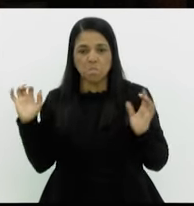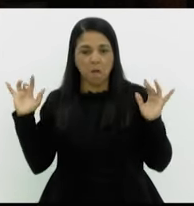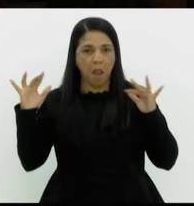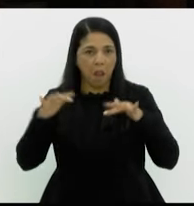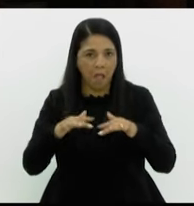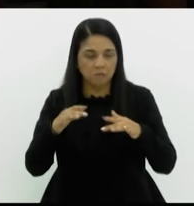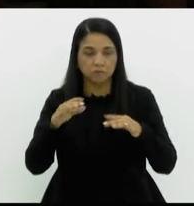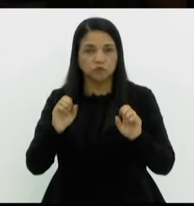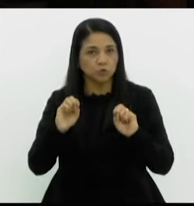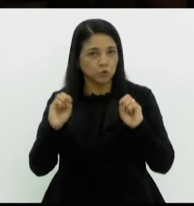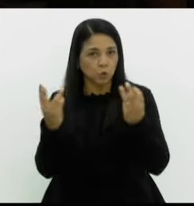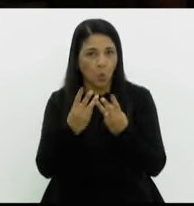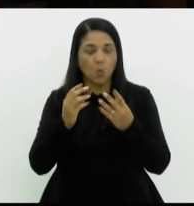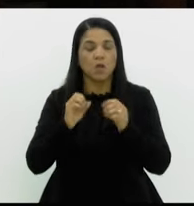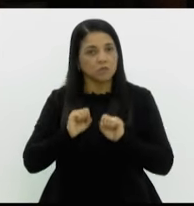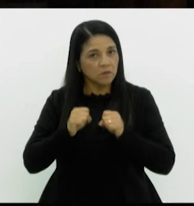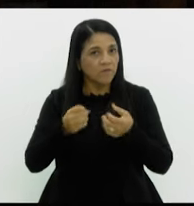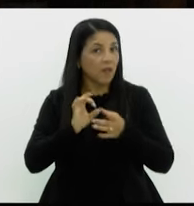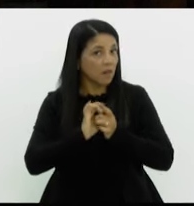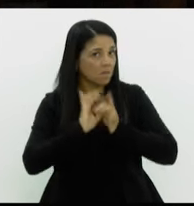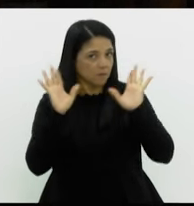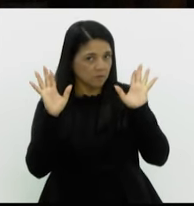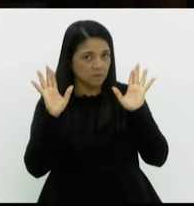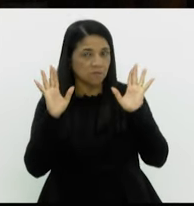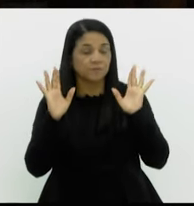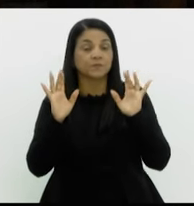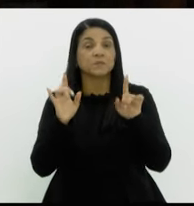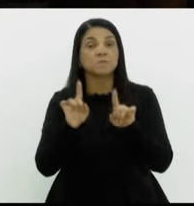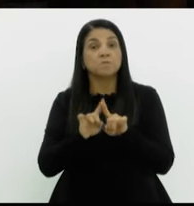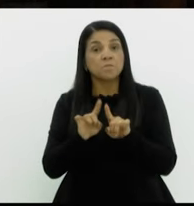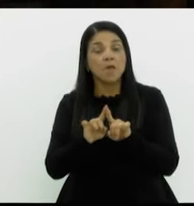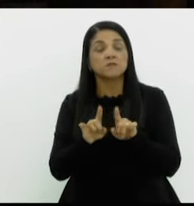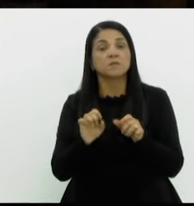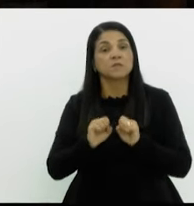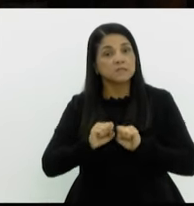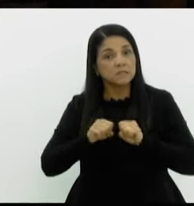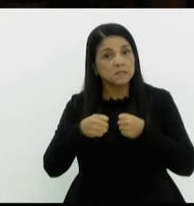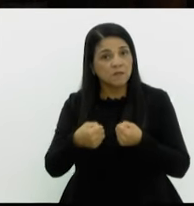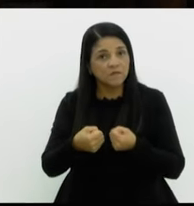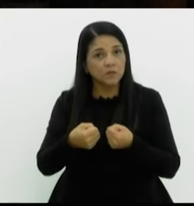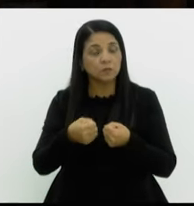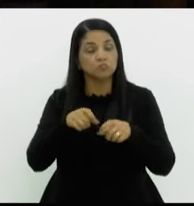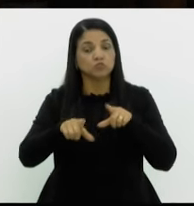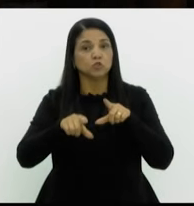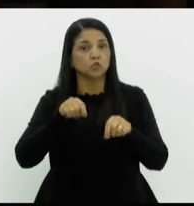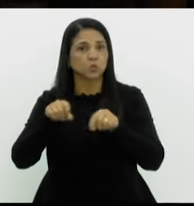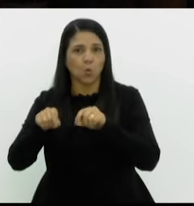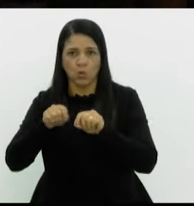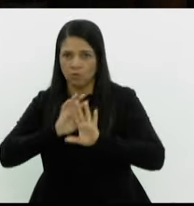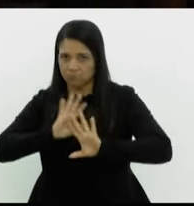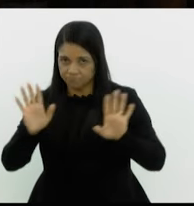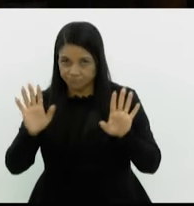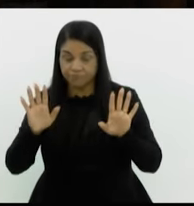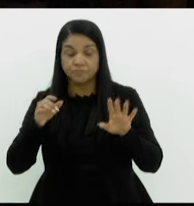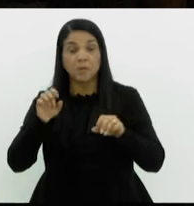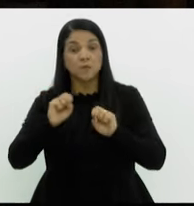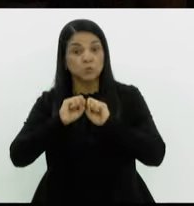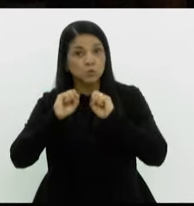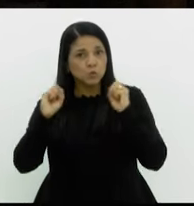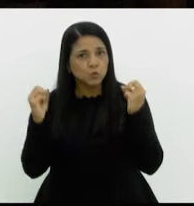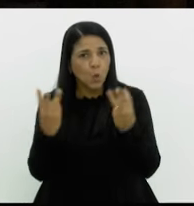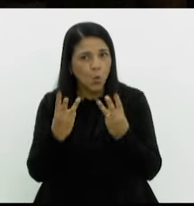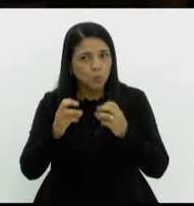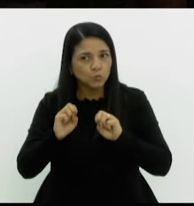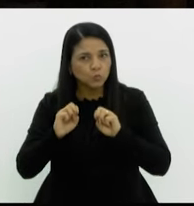as liberdades, e quando eu defendo as liberdades, eu defendo, inclusive, as de escolha. Mas naquele show, duas